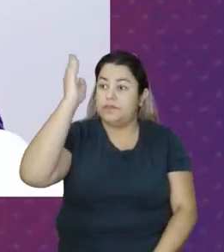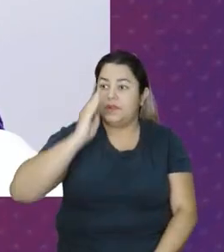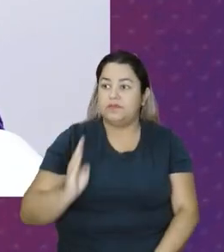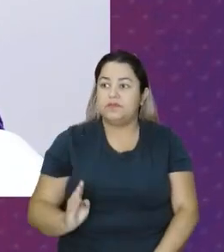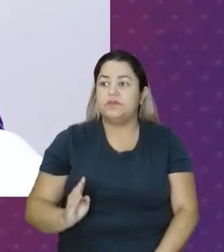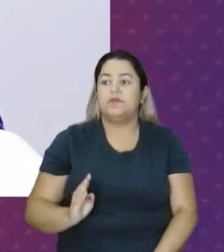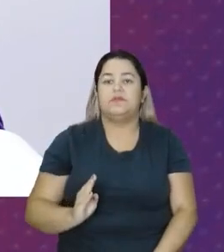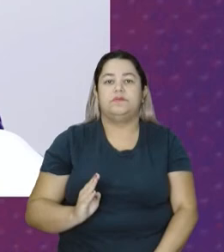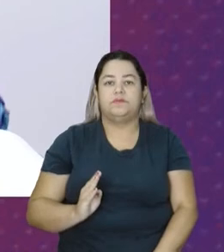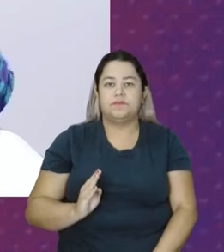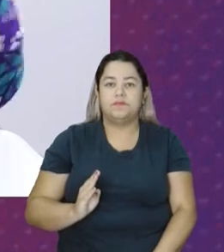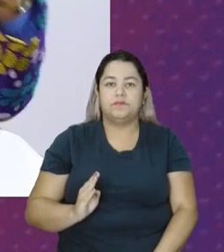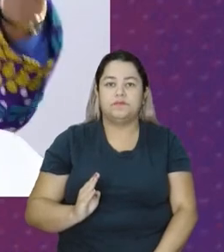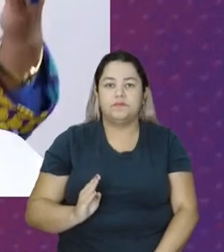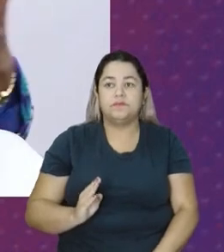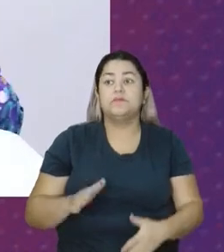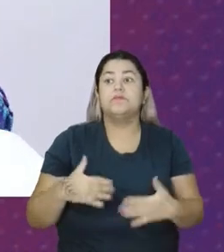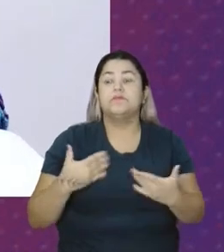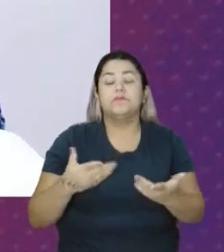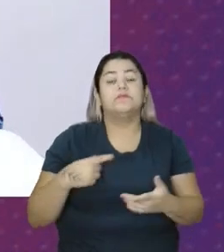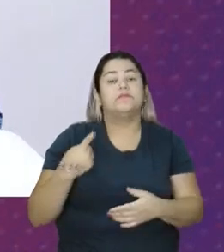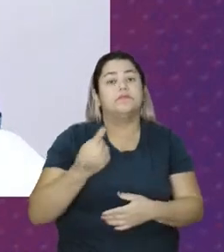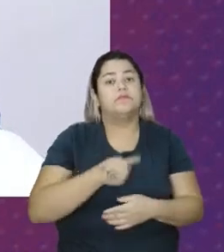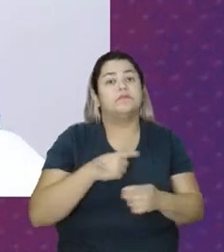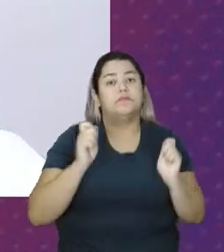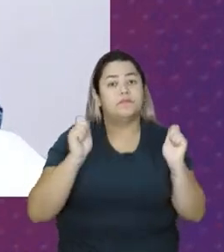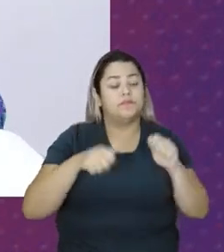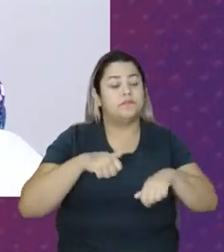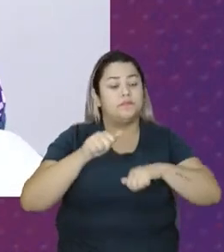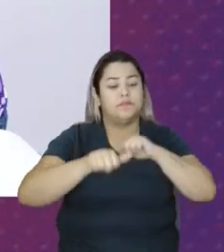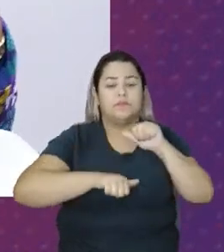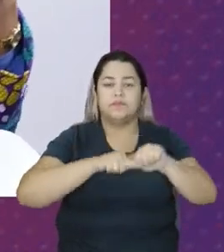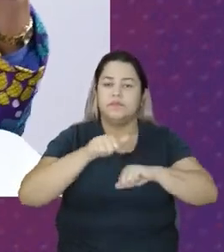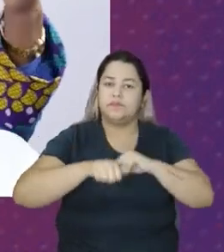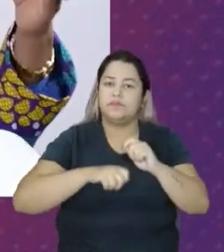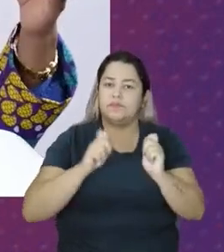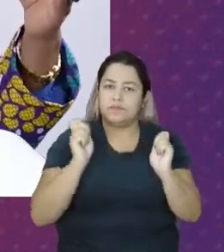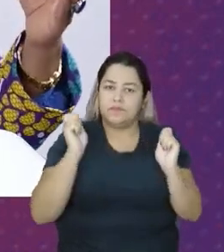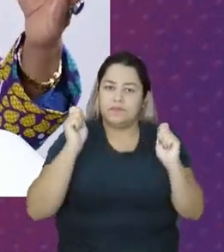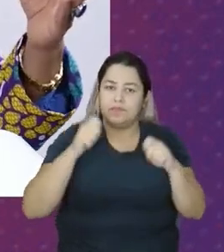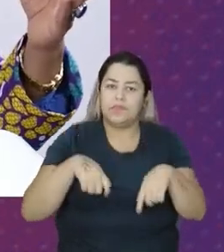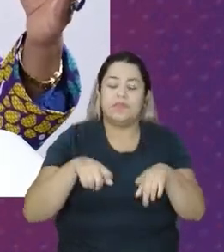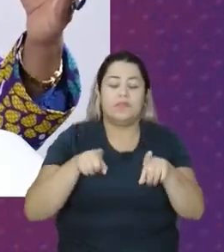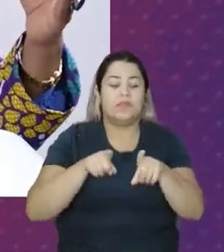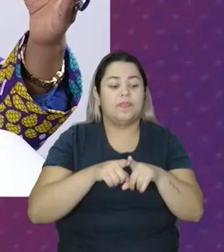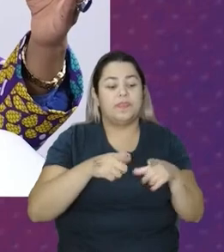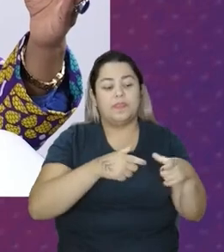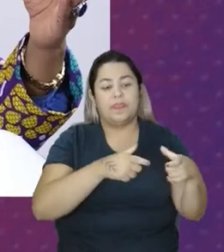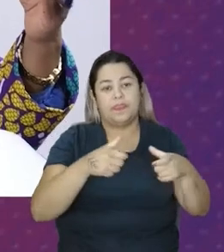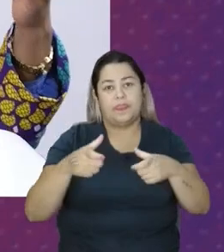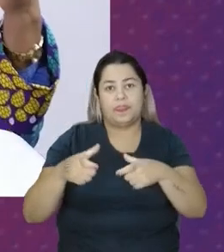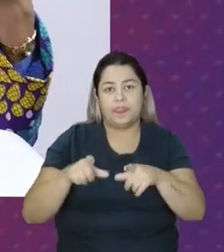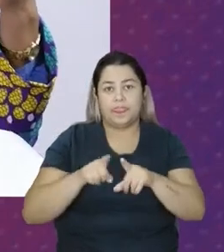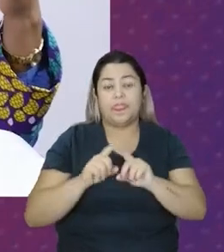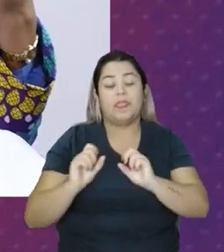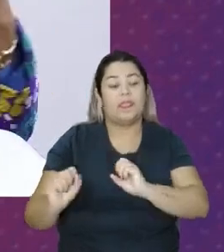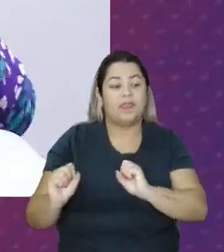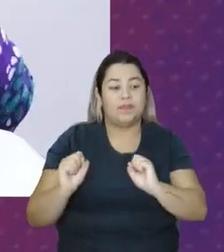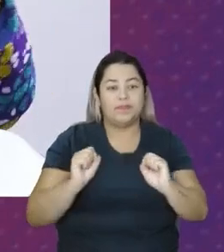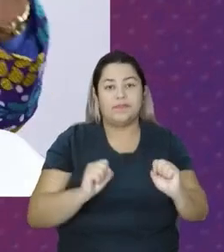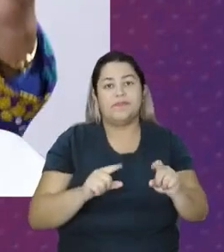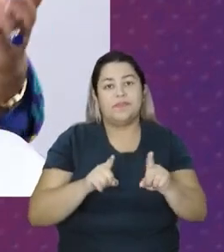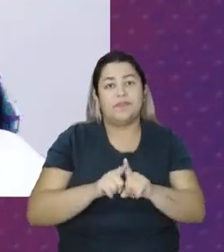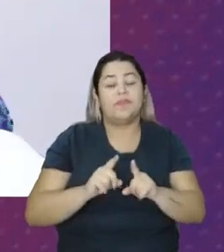né? Então, é isso que nós precisamos mudar, nós precisamos, os espaços de poder,